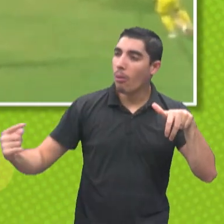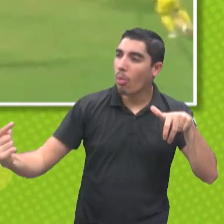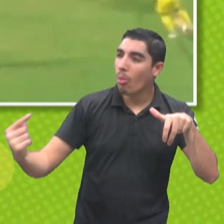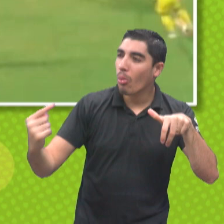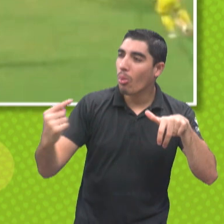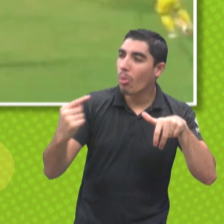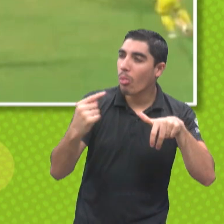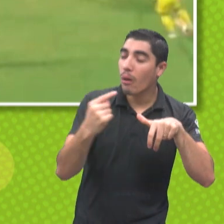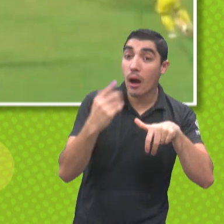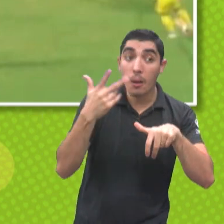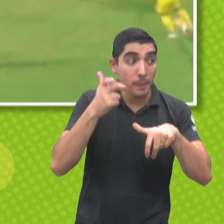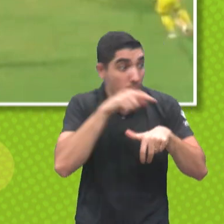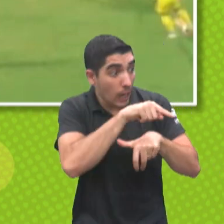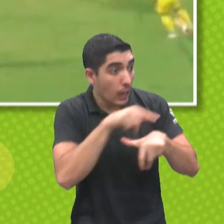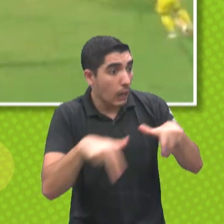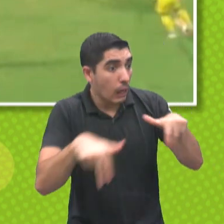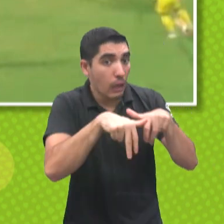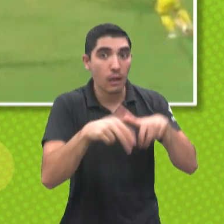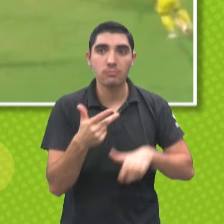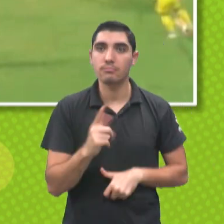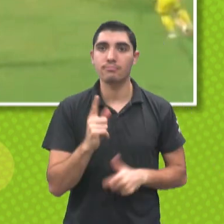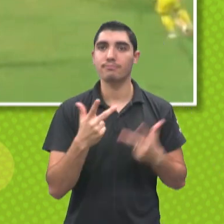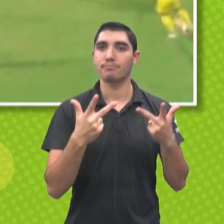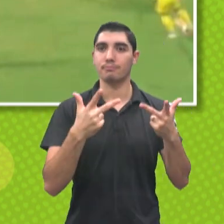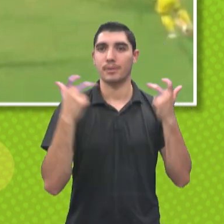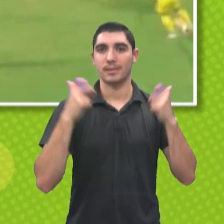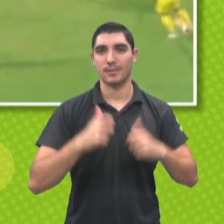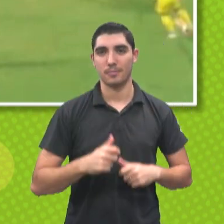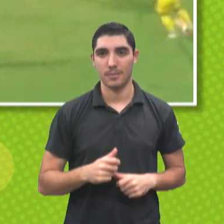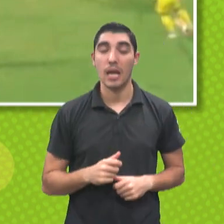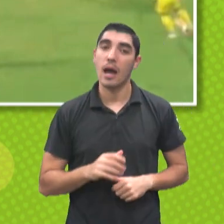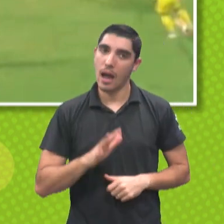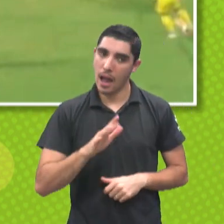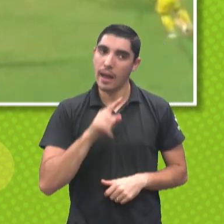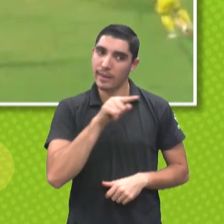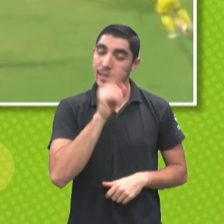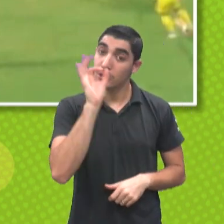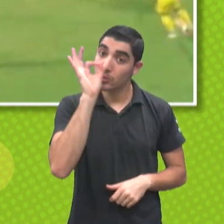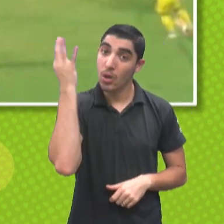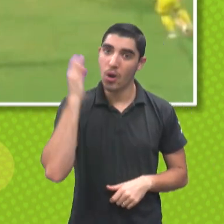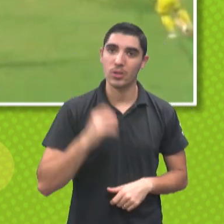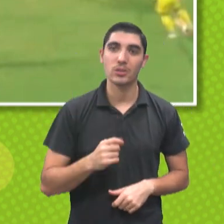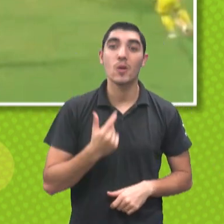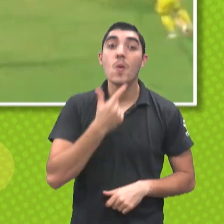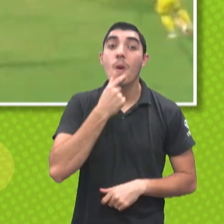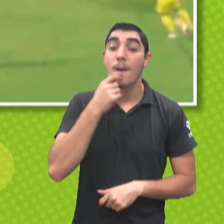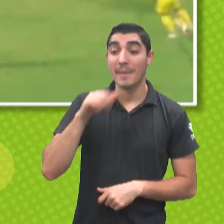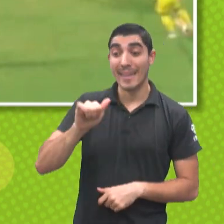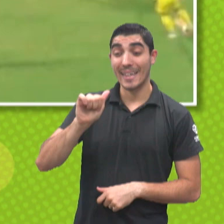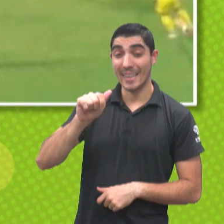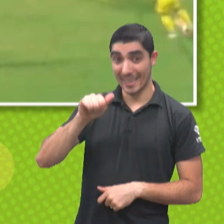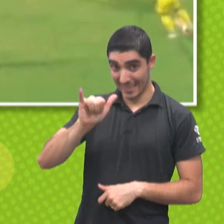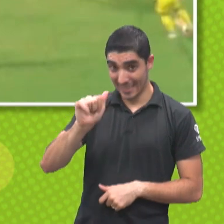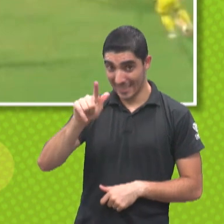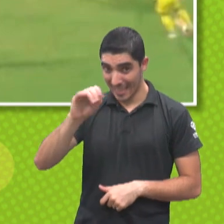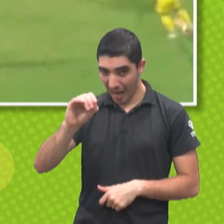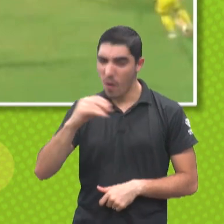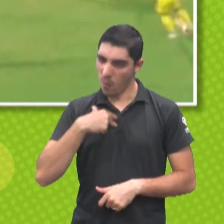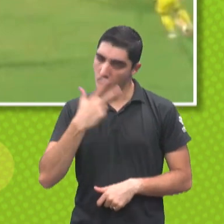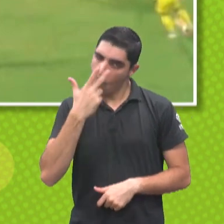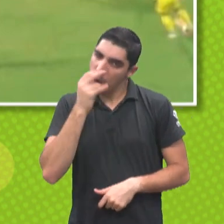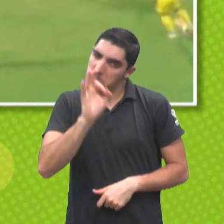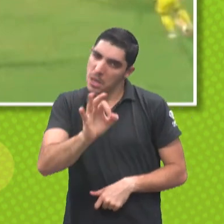fez essa linha pensado, né? Só que aí ele deu uma moscada lá, só que o Iago realmente achei que estava um pouquinho à frente, talvez